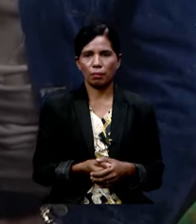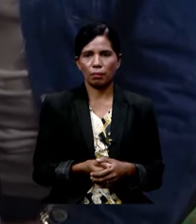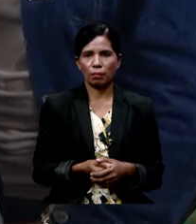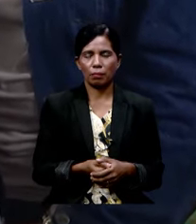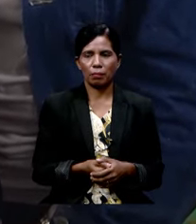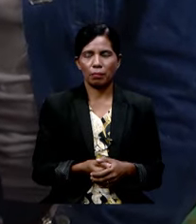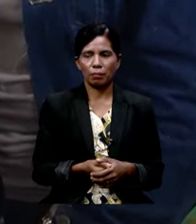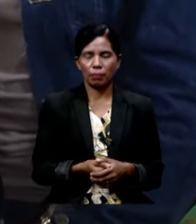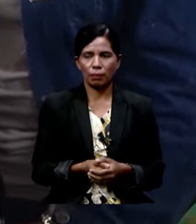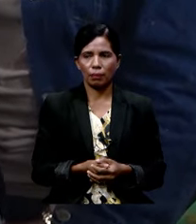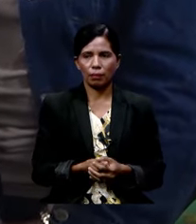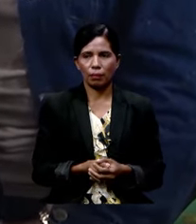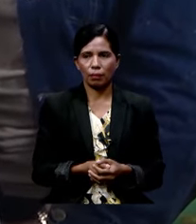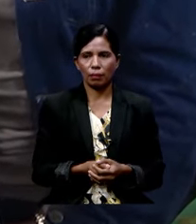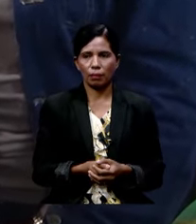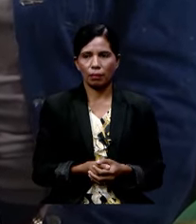Au meu cu.